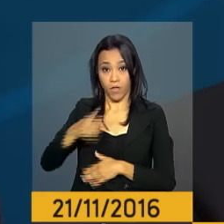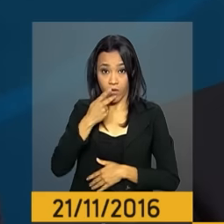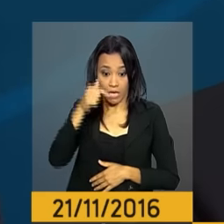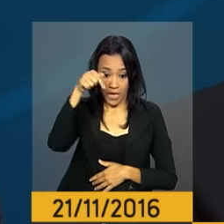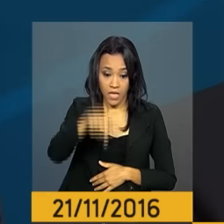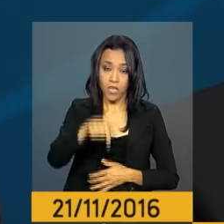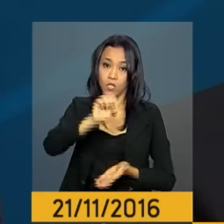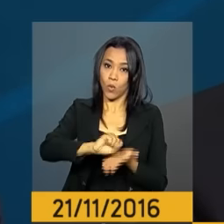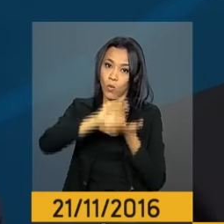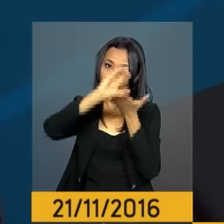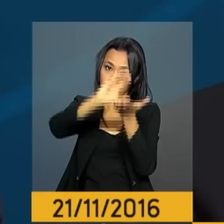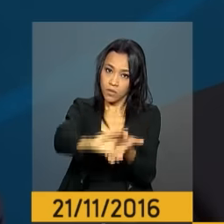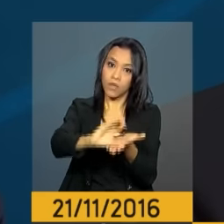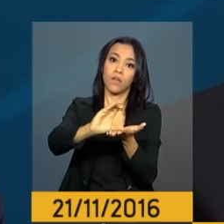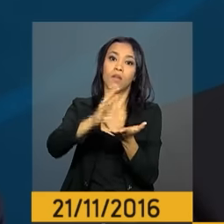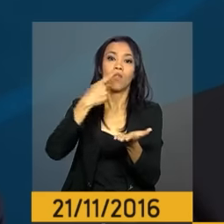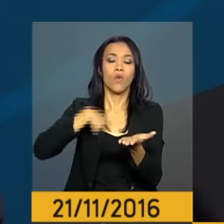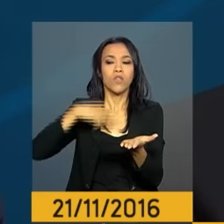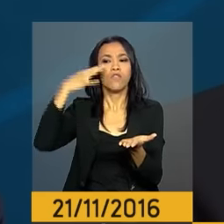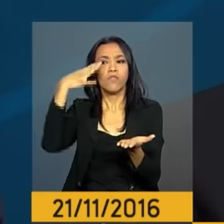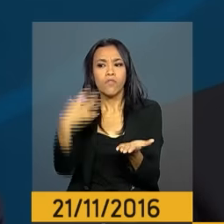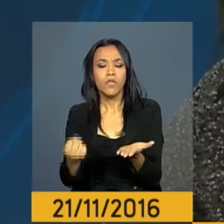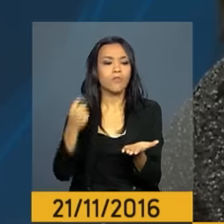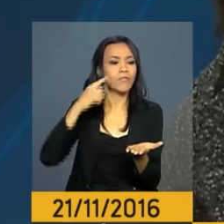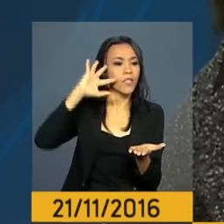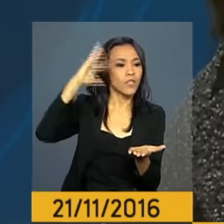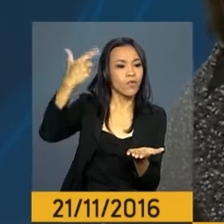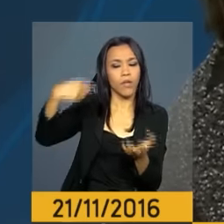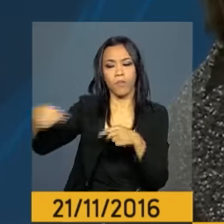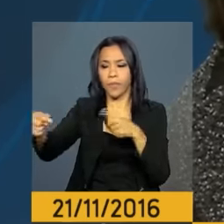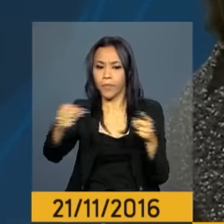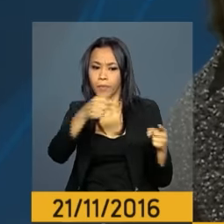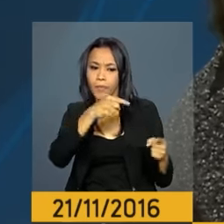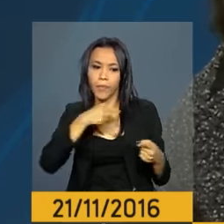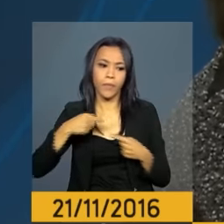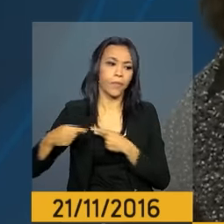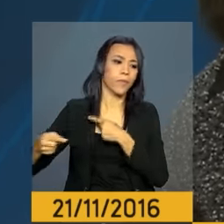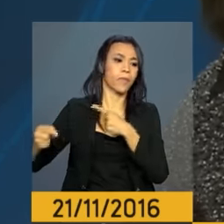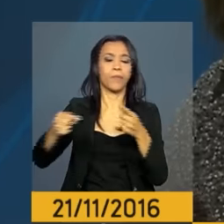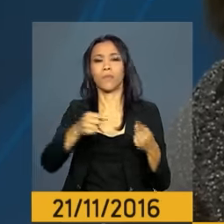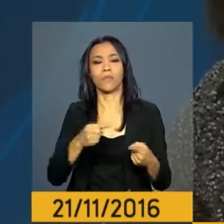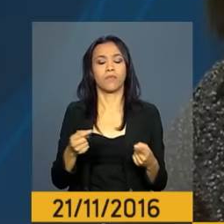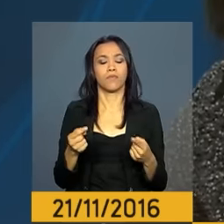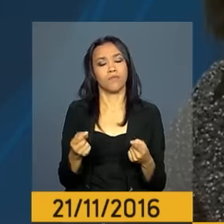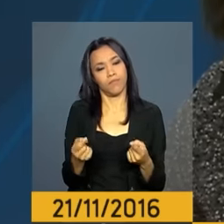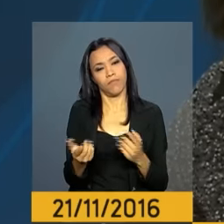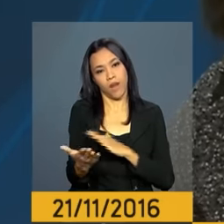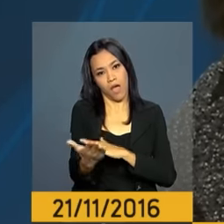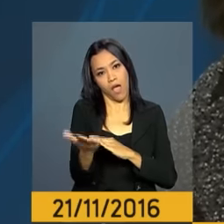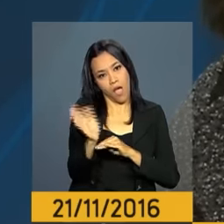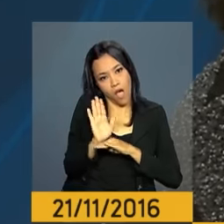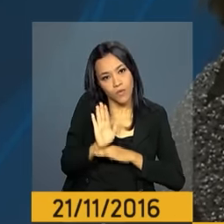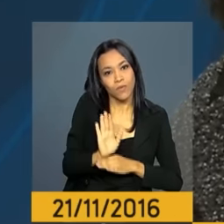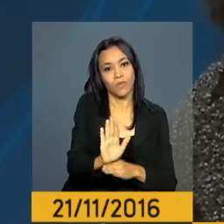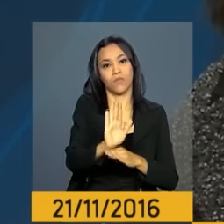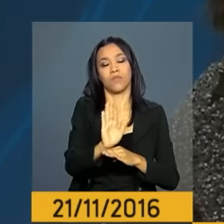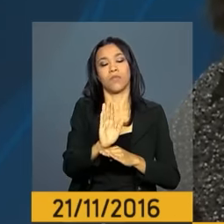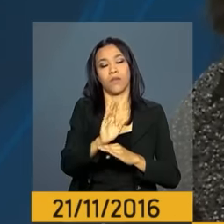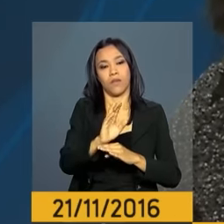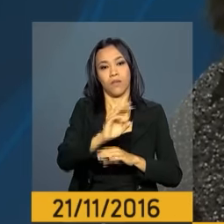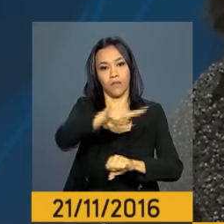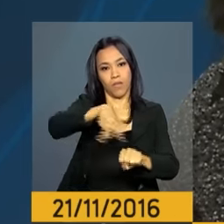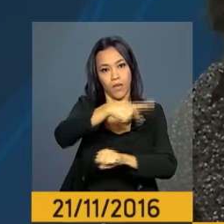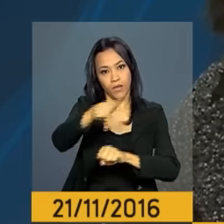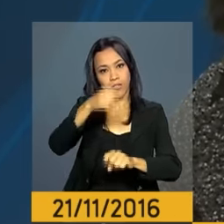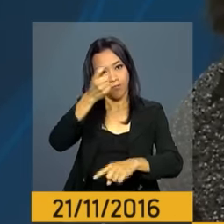nós encontraremos juntos o caminho que nos devolverá o país próspero e justo